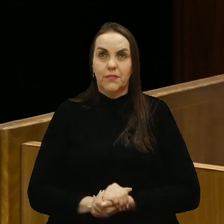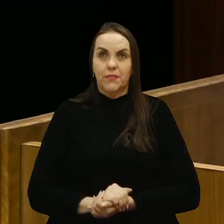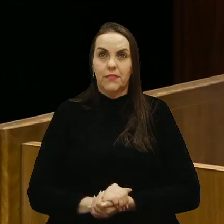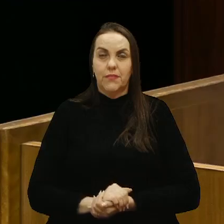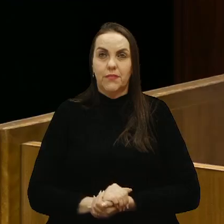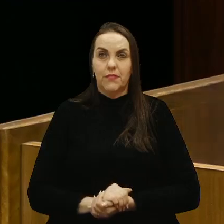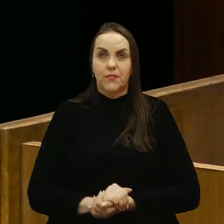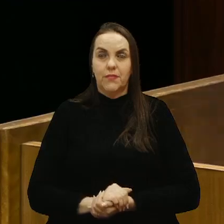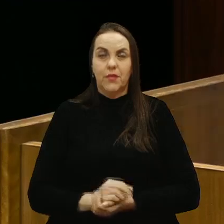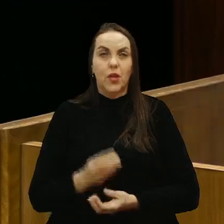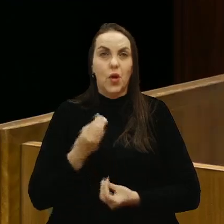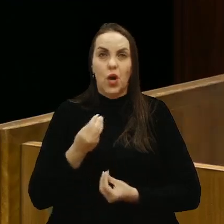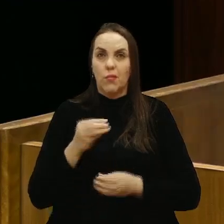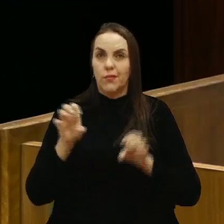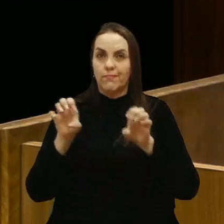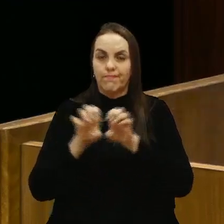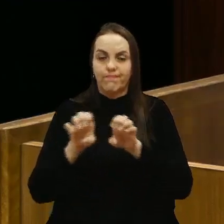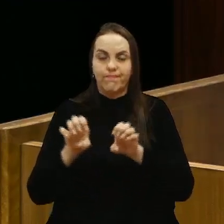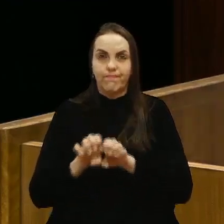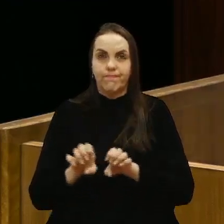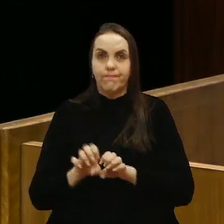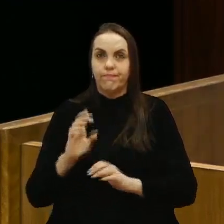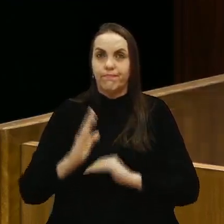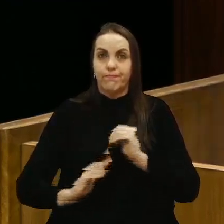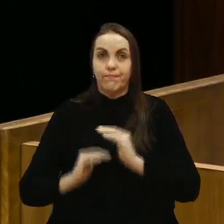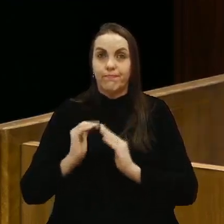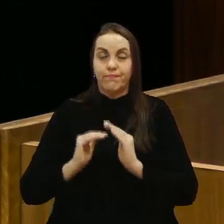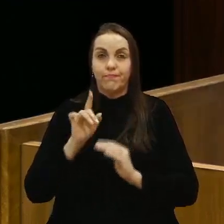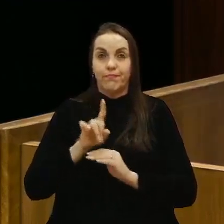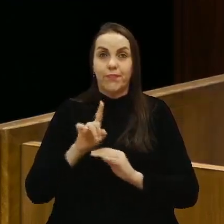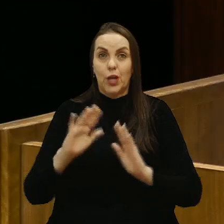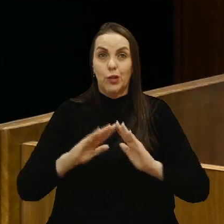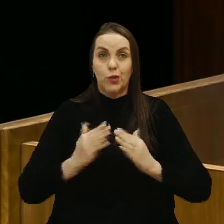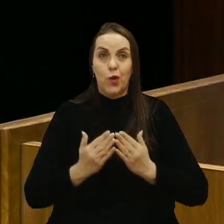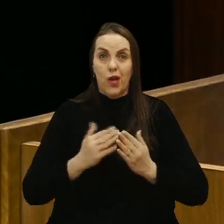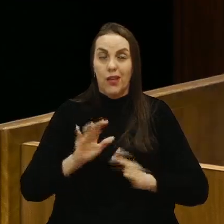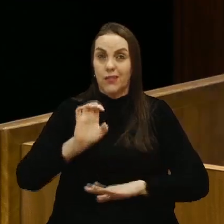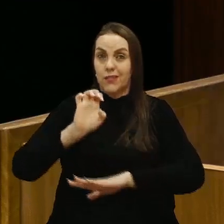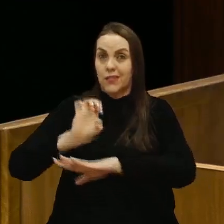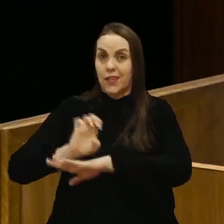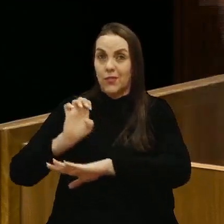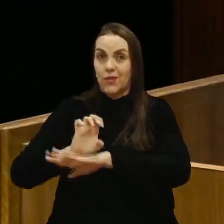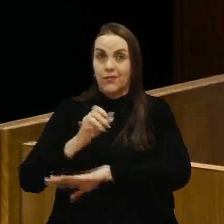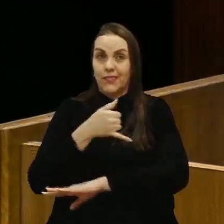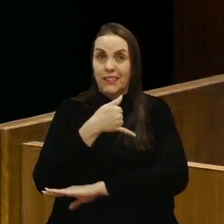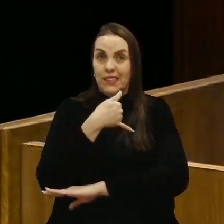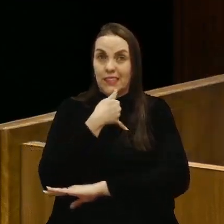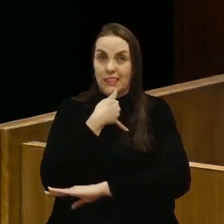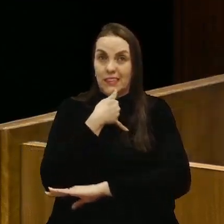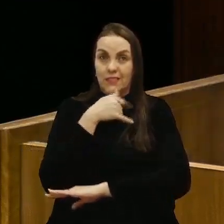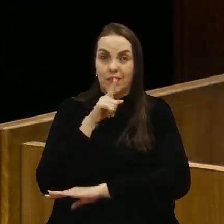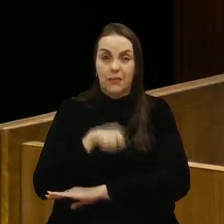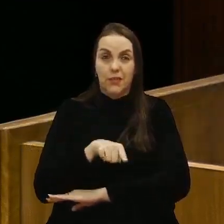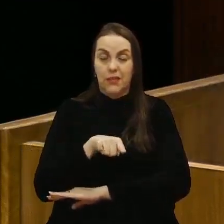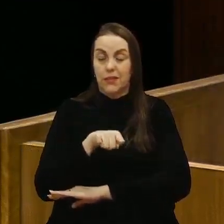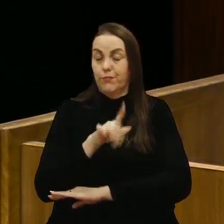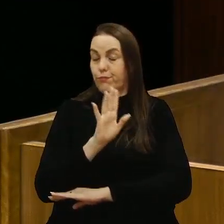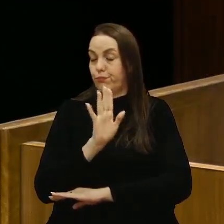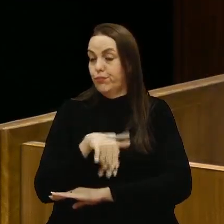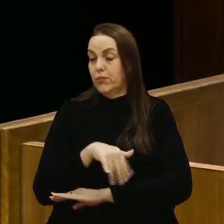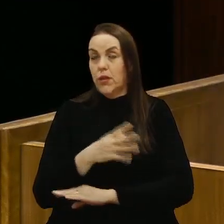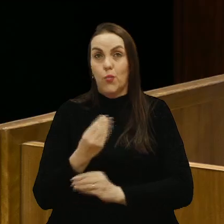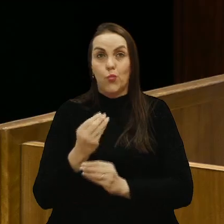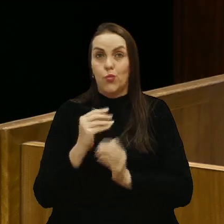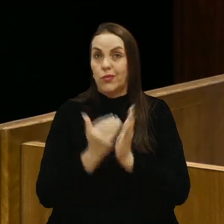condição estrutural das nossas escolas estaduais, infelizmente, é muito aquém das nossas